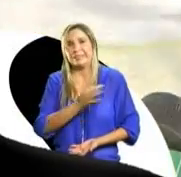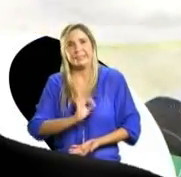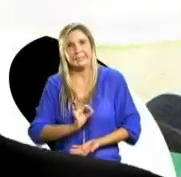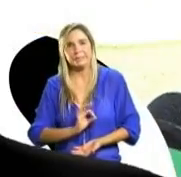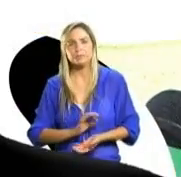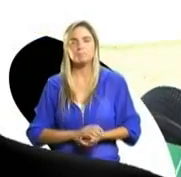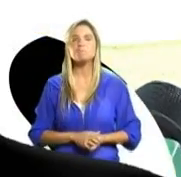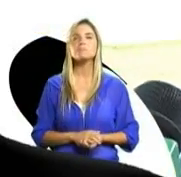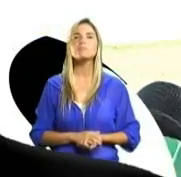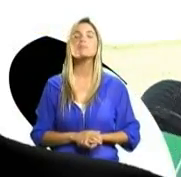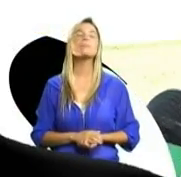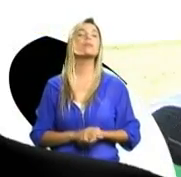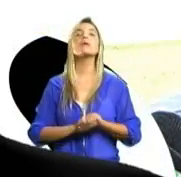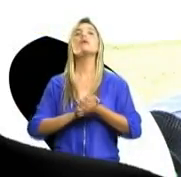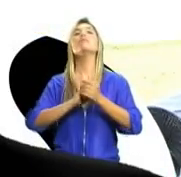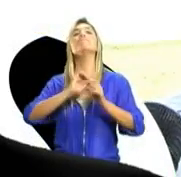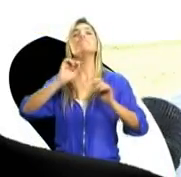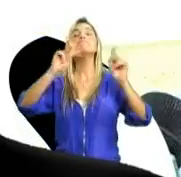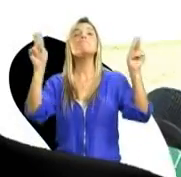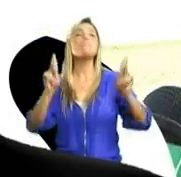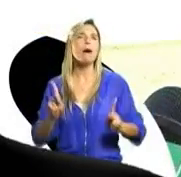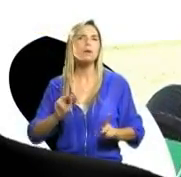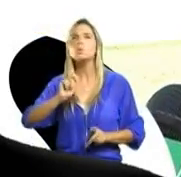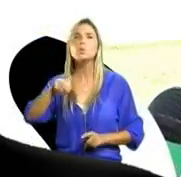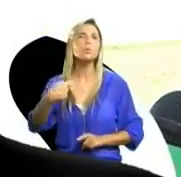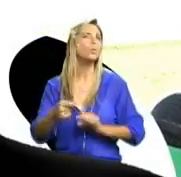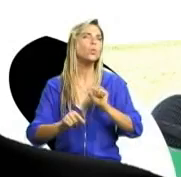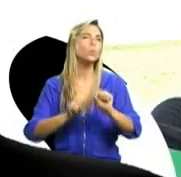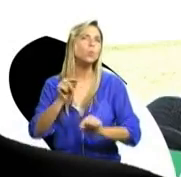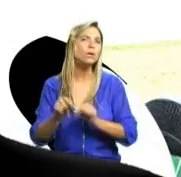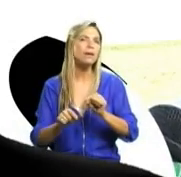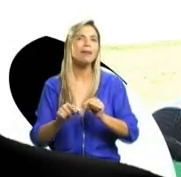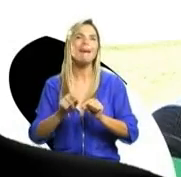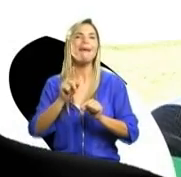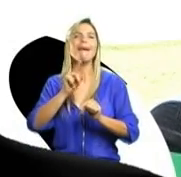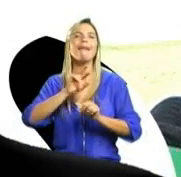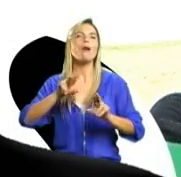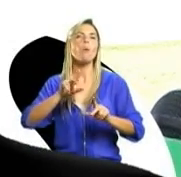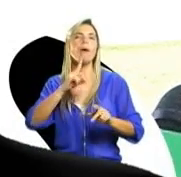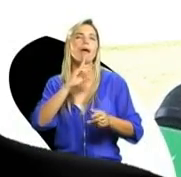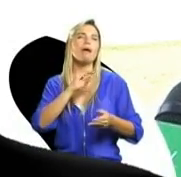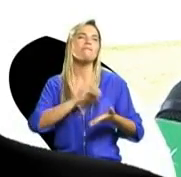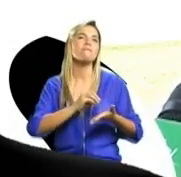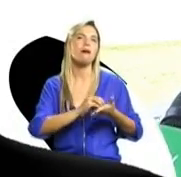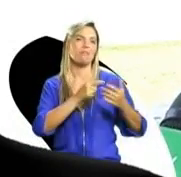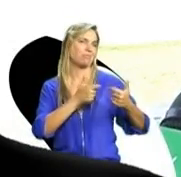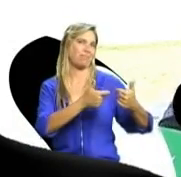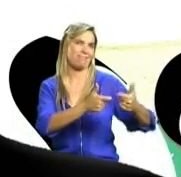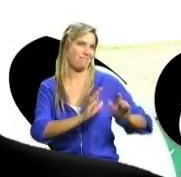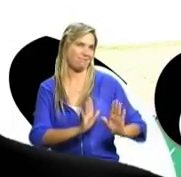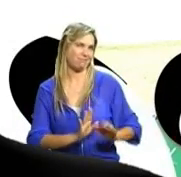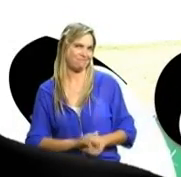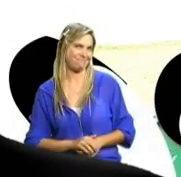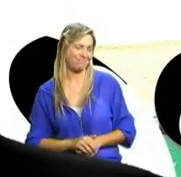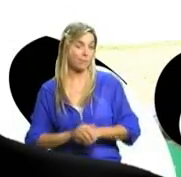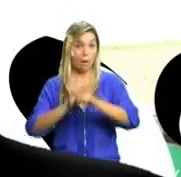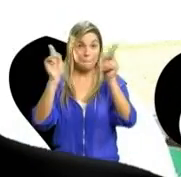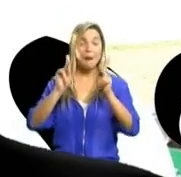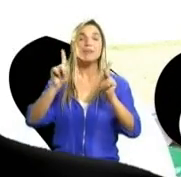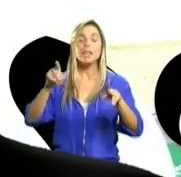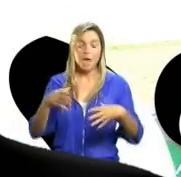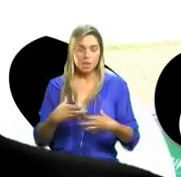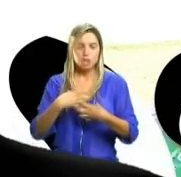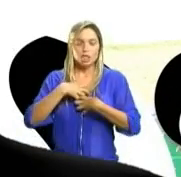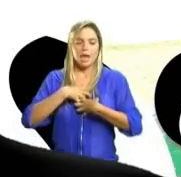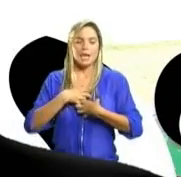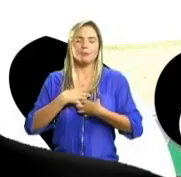Olha, a paz é mais do que a ausência de guerra, né? A paz é um estado geral de bem-estar